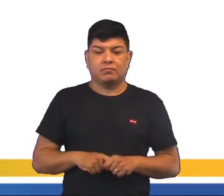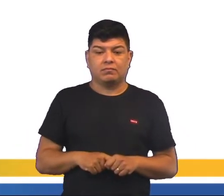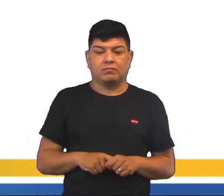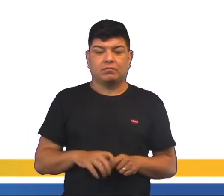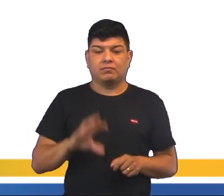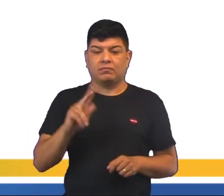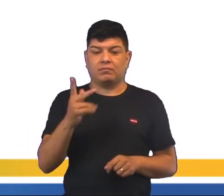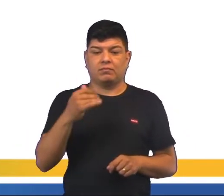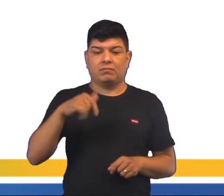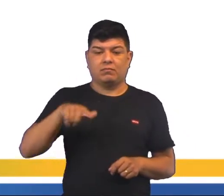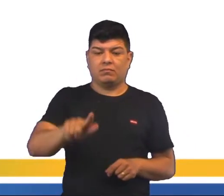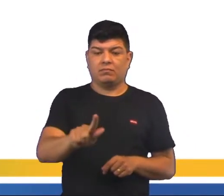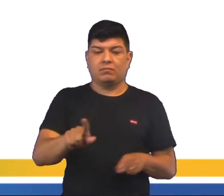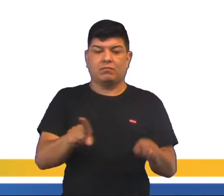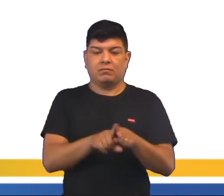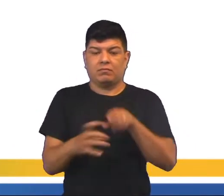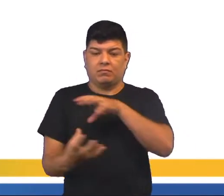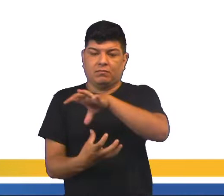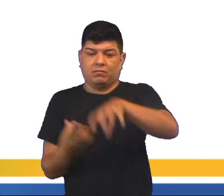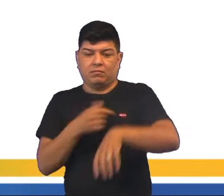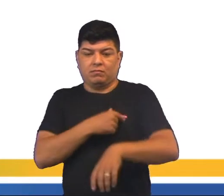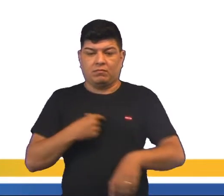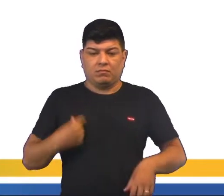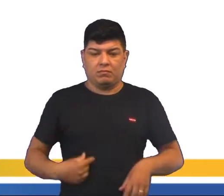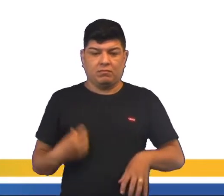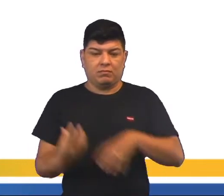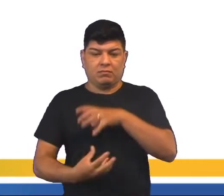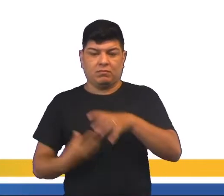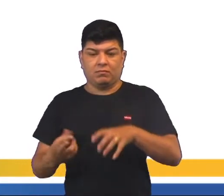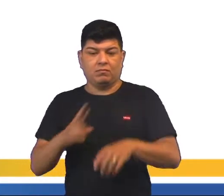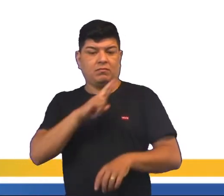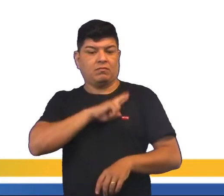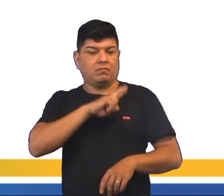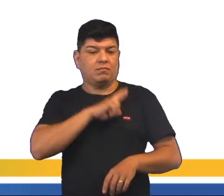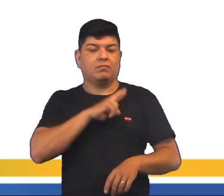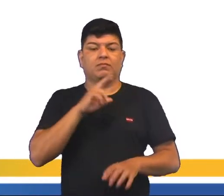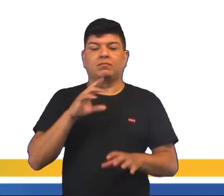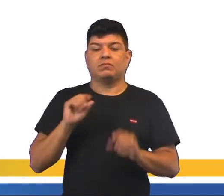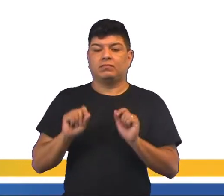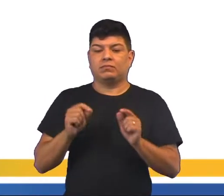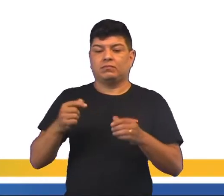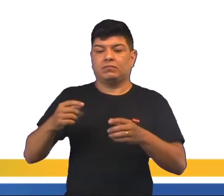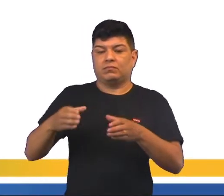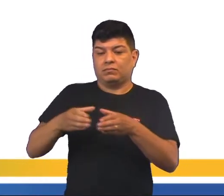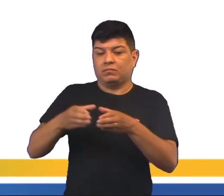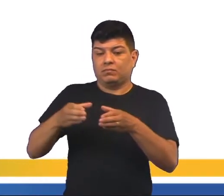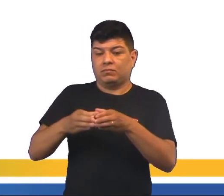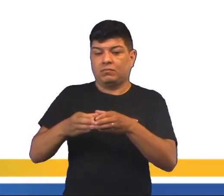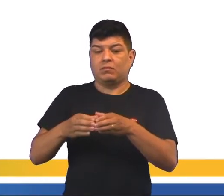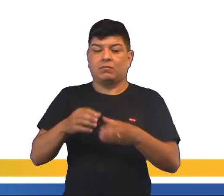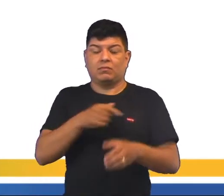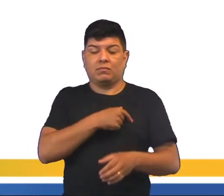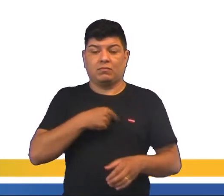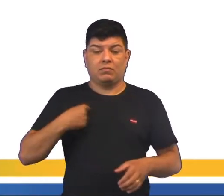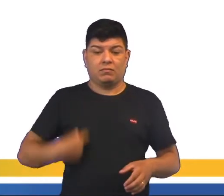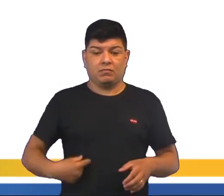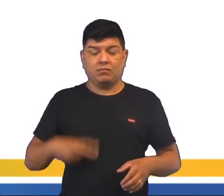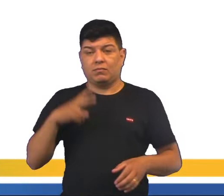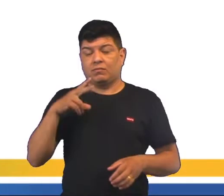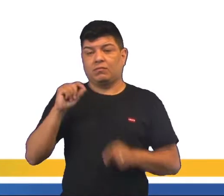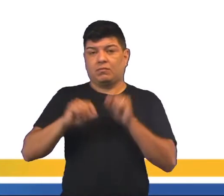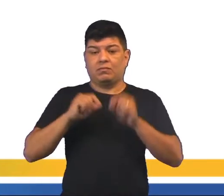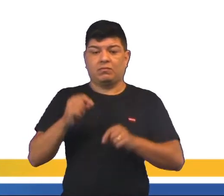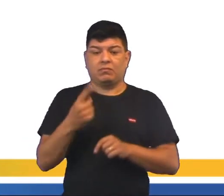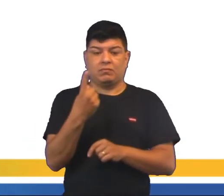A Revolução Chinesa foi o processo revolucionário responsável pela ascensão do Partido Comunista Chinês ao poder da China, né,